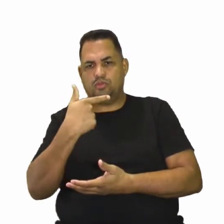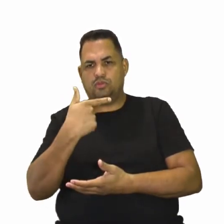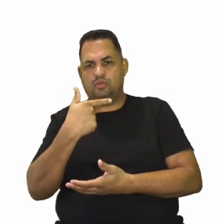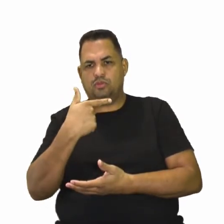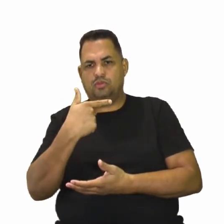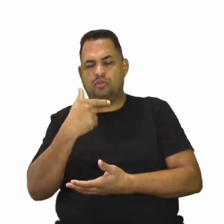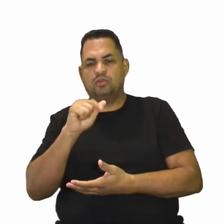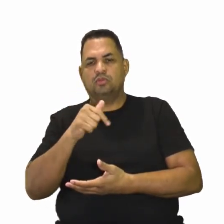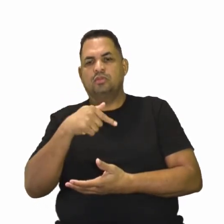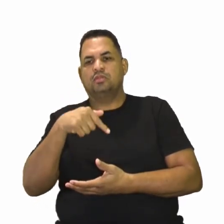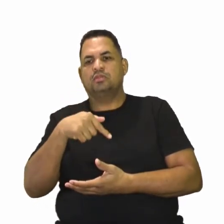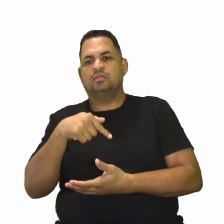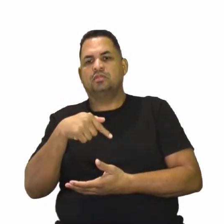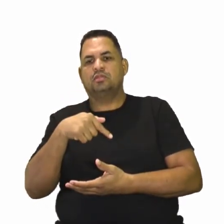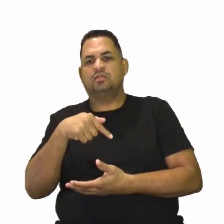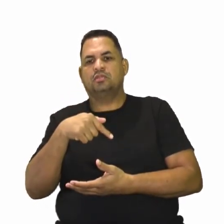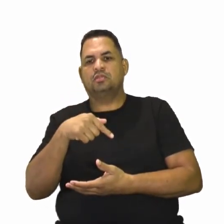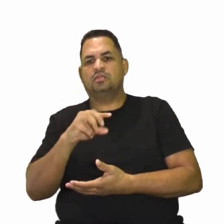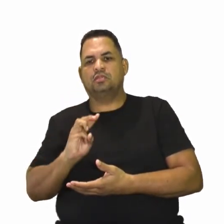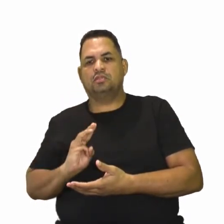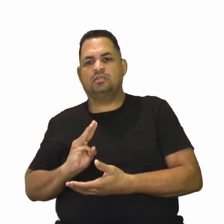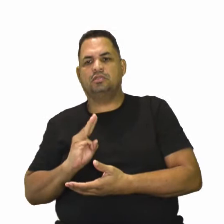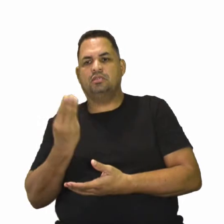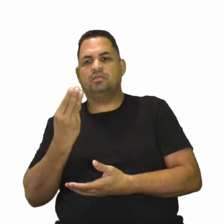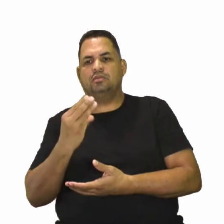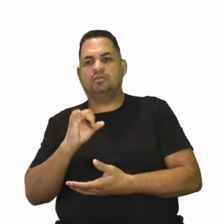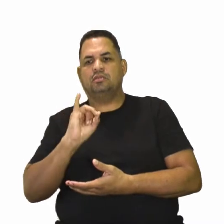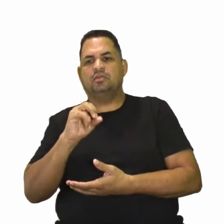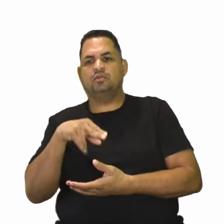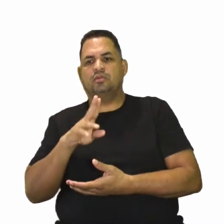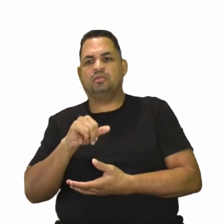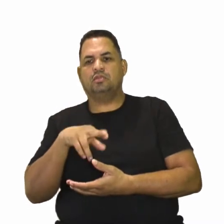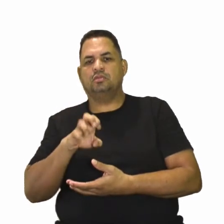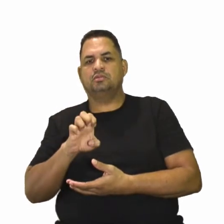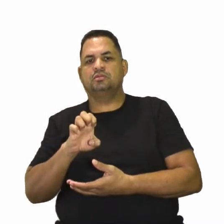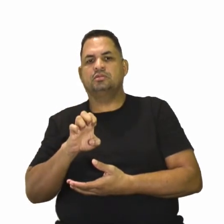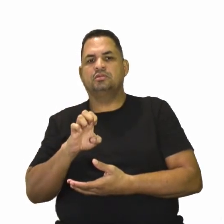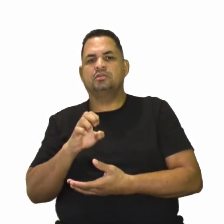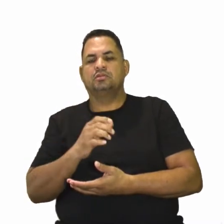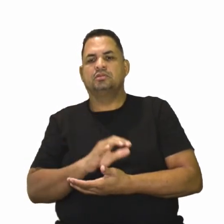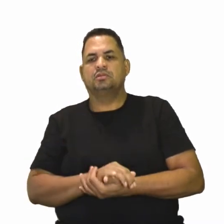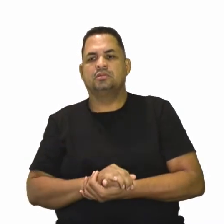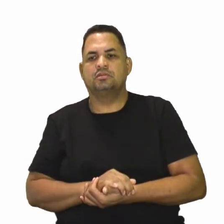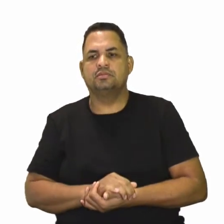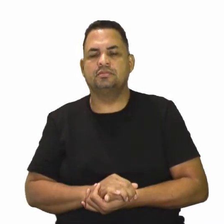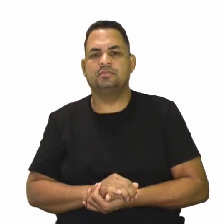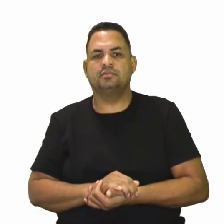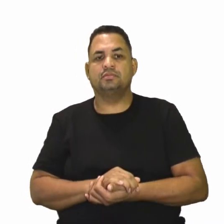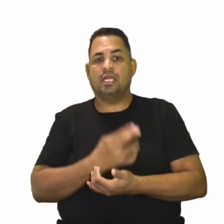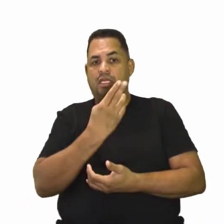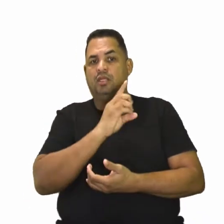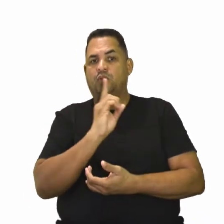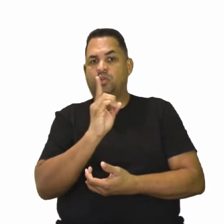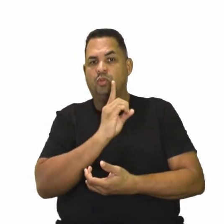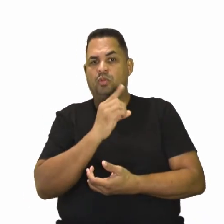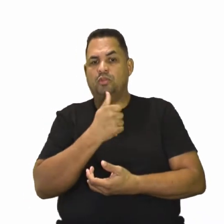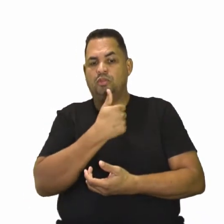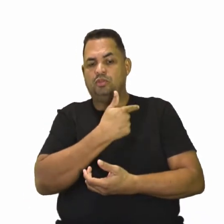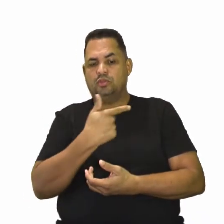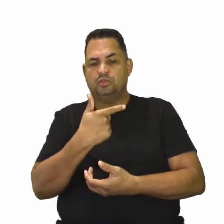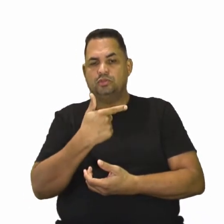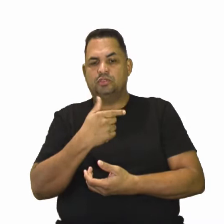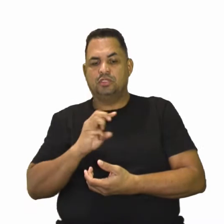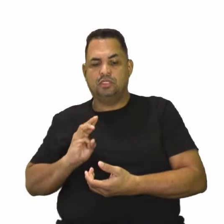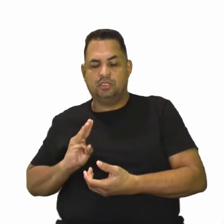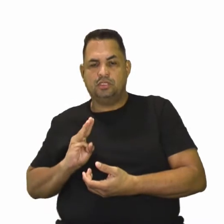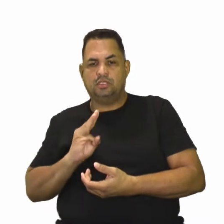82,7 trilhões de ienes, que é a moeda chinesa. Aqui é em dólar, 12 trilhões de